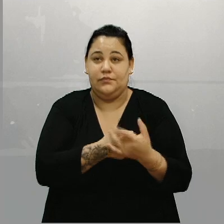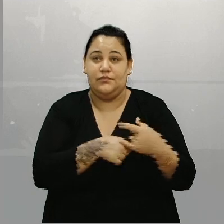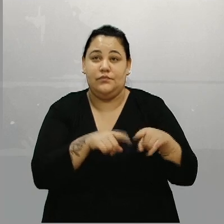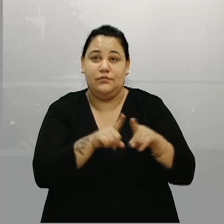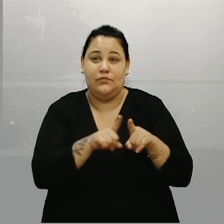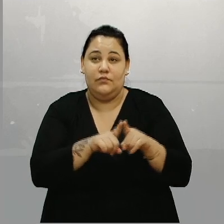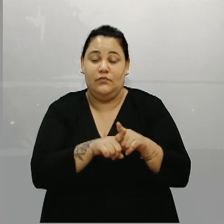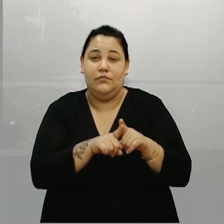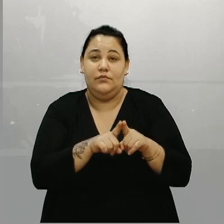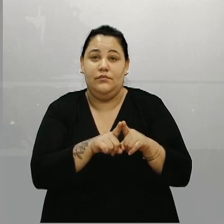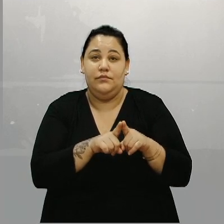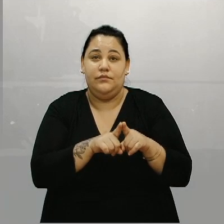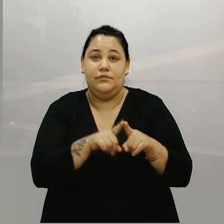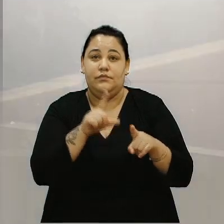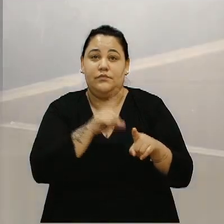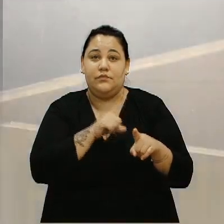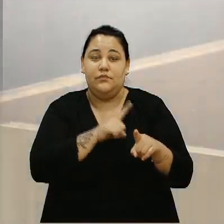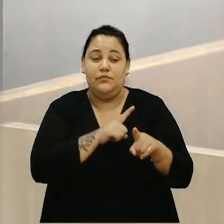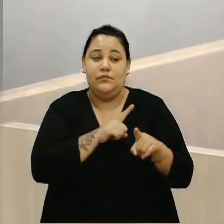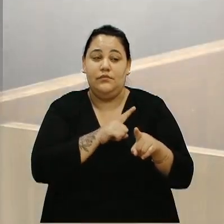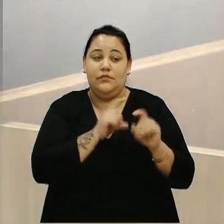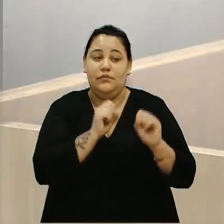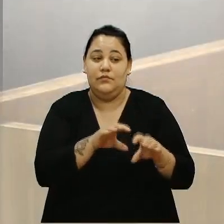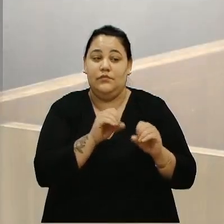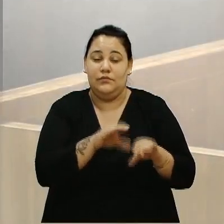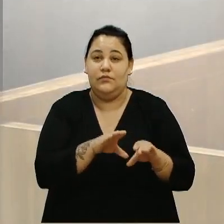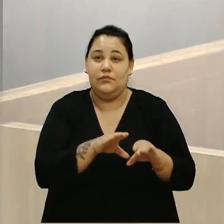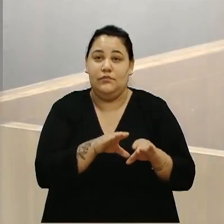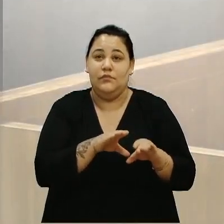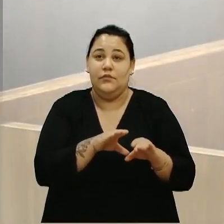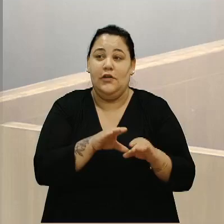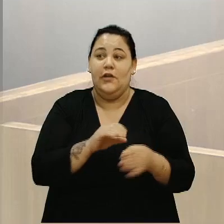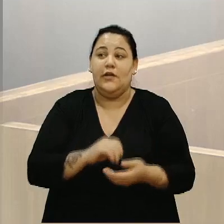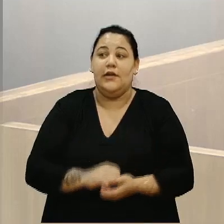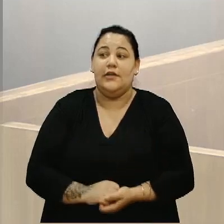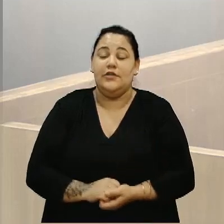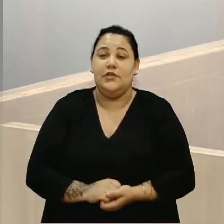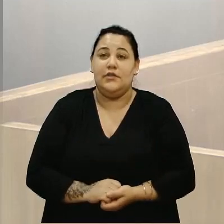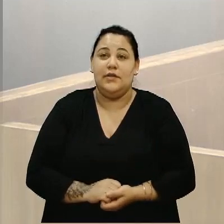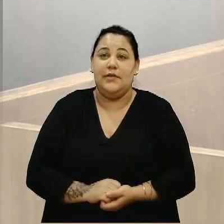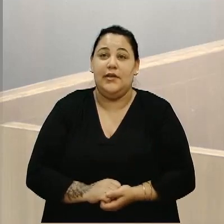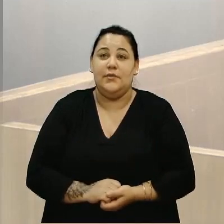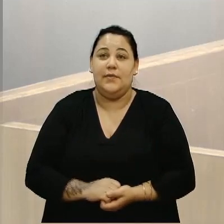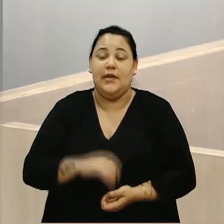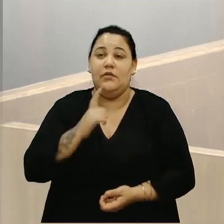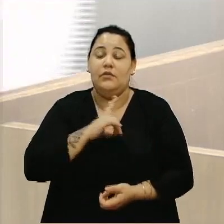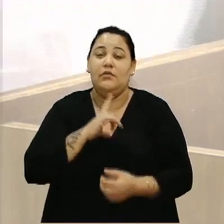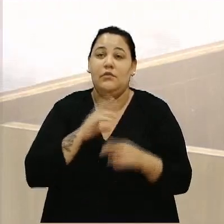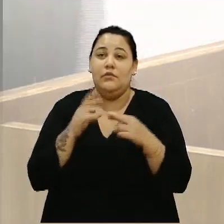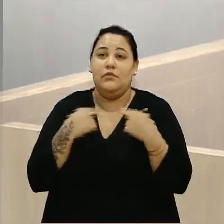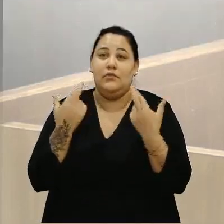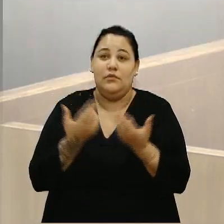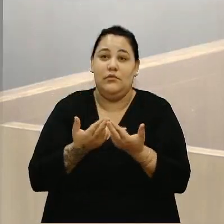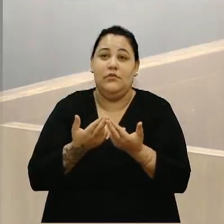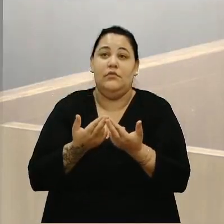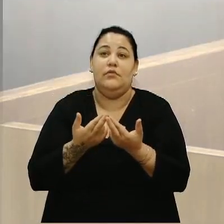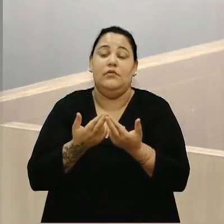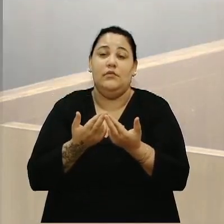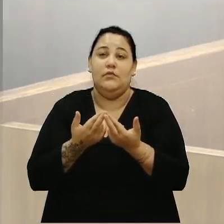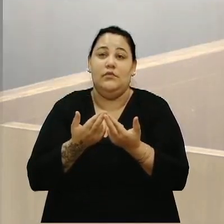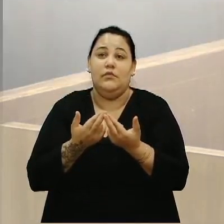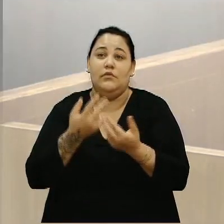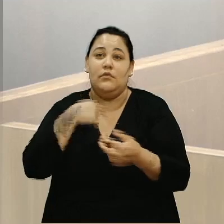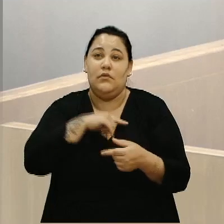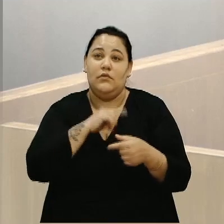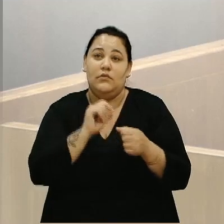recente, ela teve início, eu lembro numa audiência aqui que nós fizemos